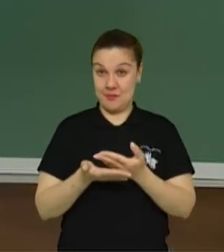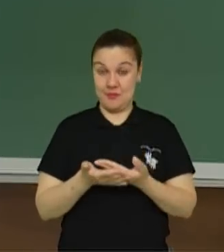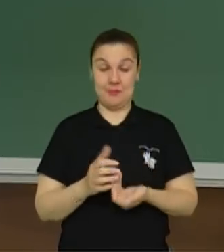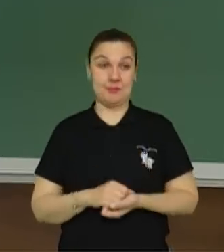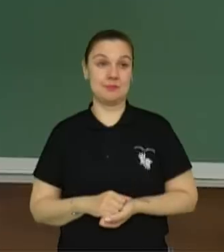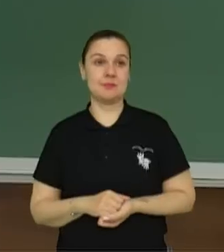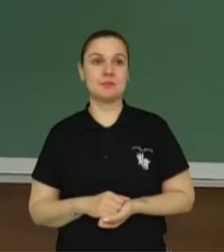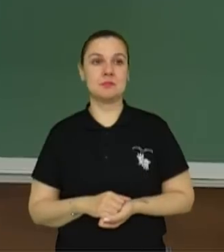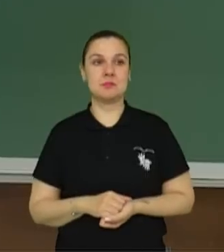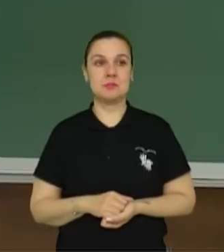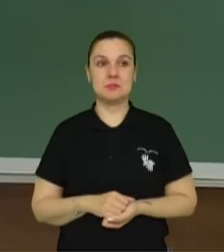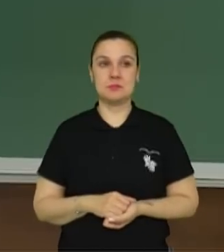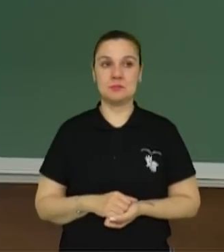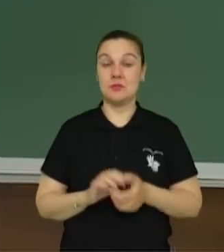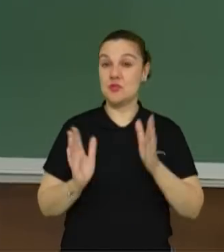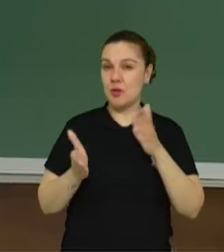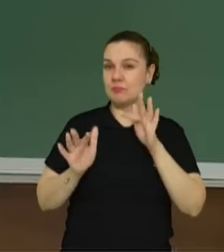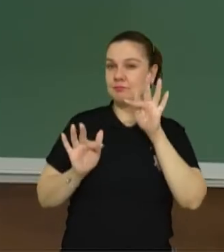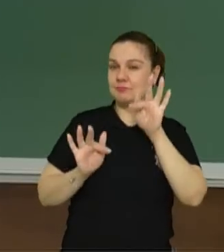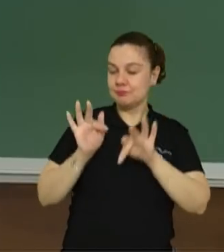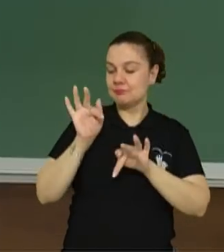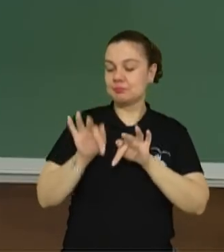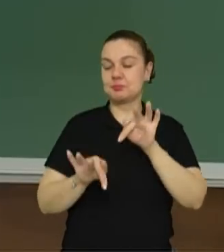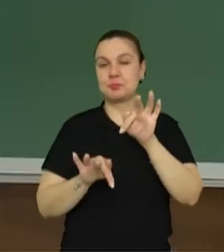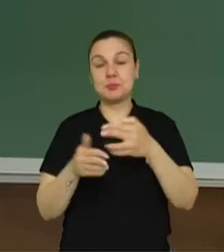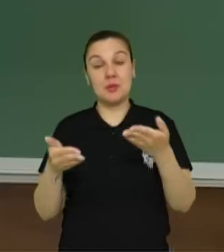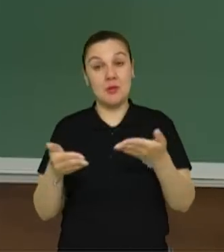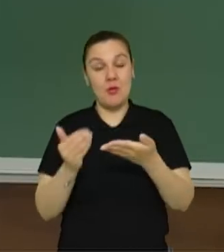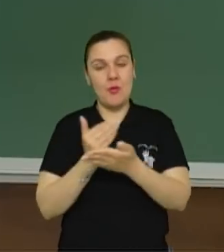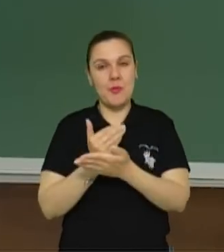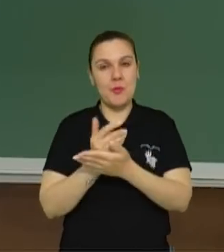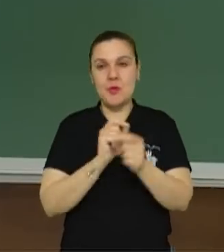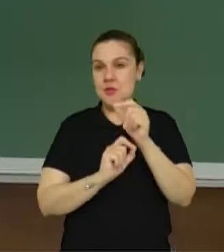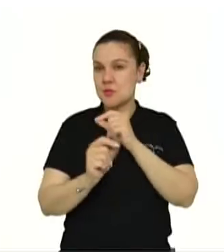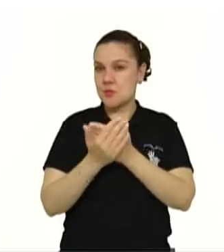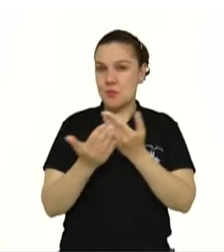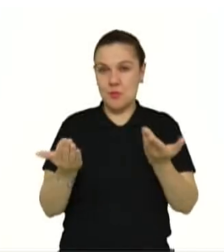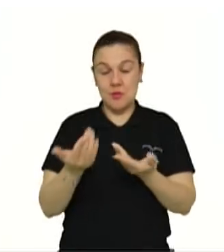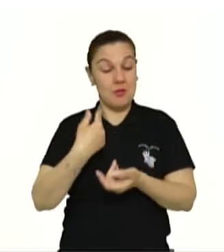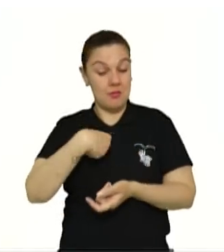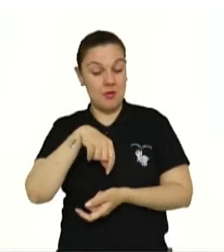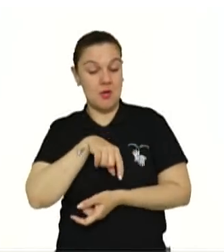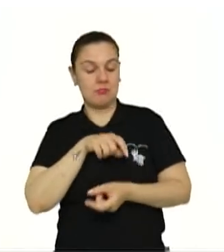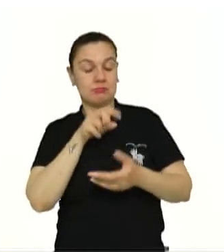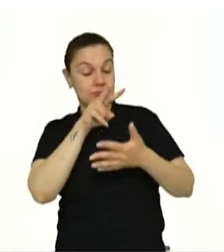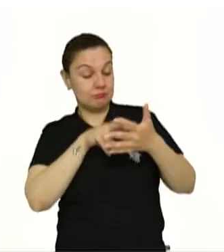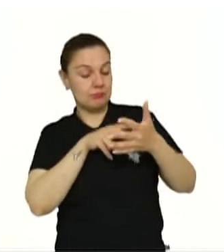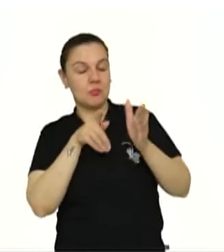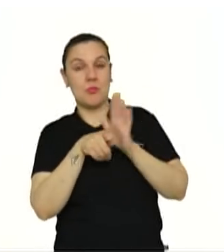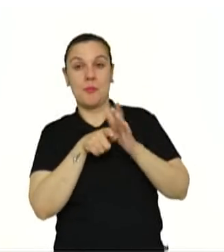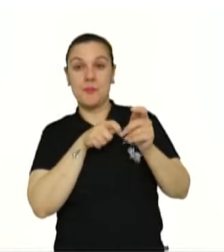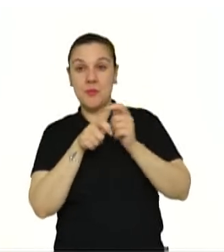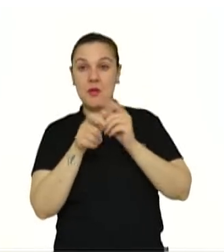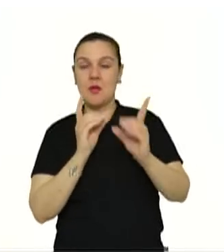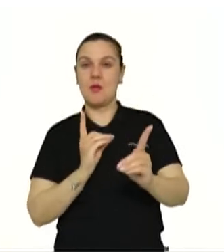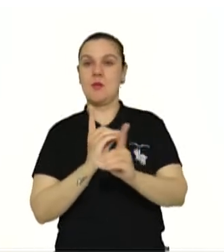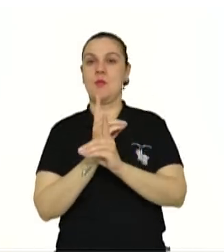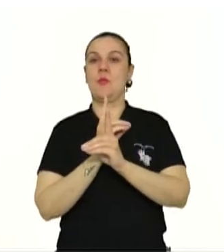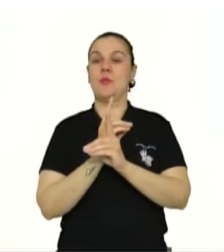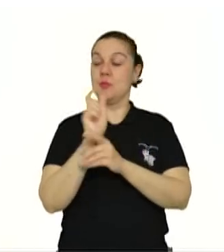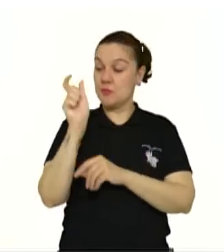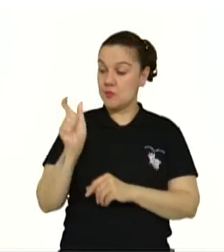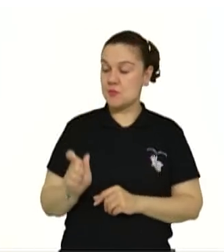nossa aula, estamos aqui nos finalmente, tá? O que nós fizemos na aula de hoje? Nós lemos a entrevista, identificamos